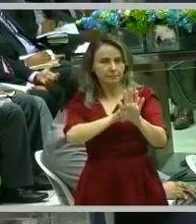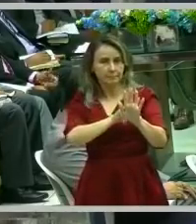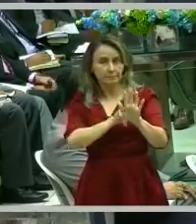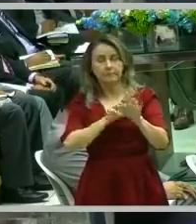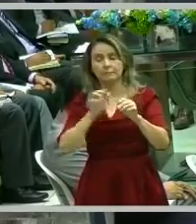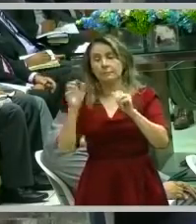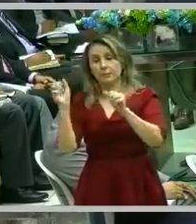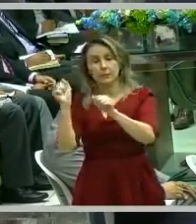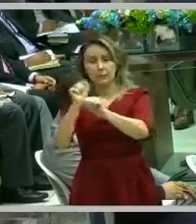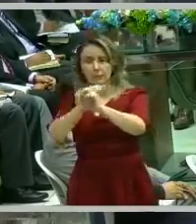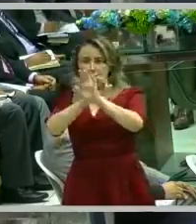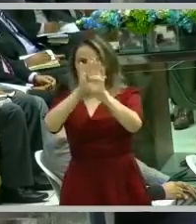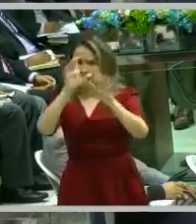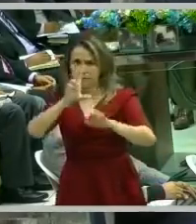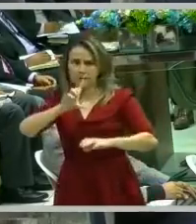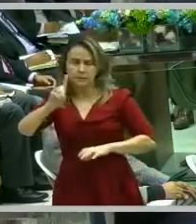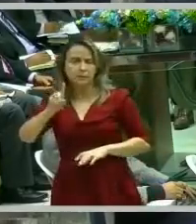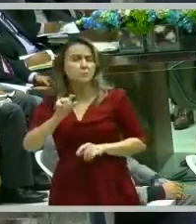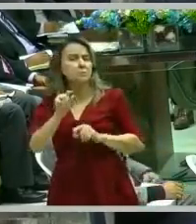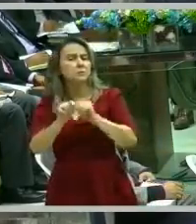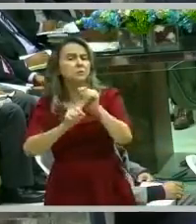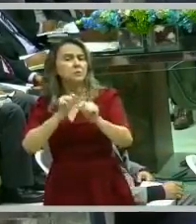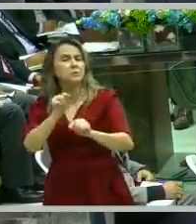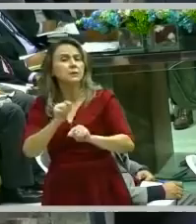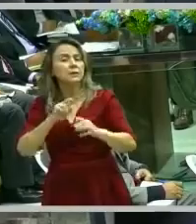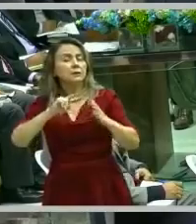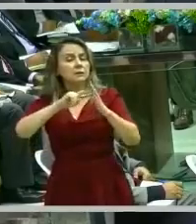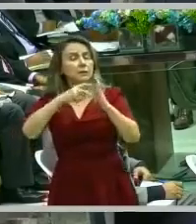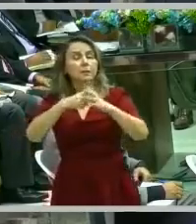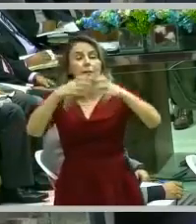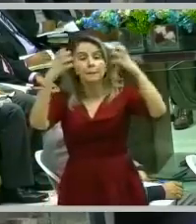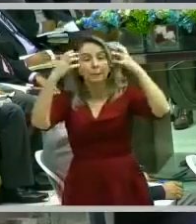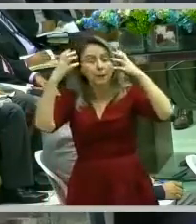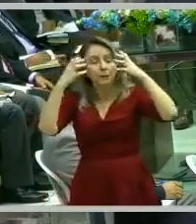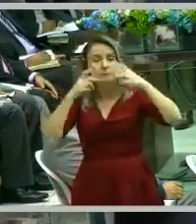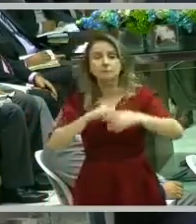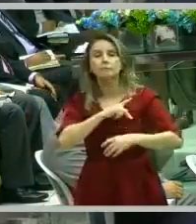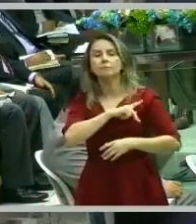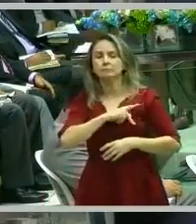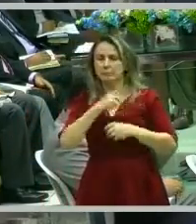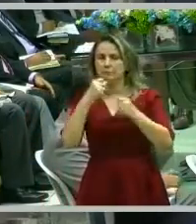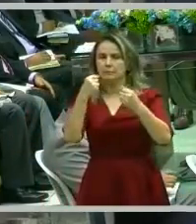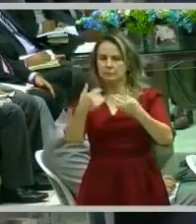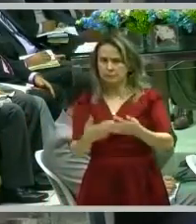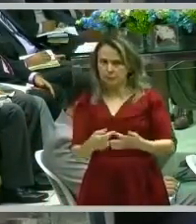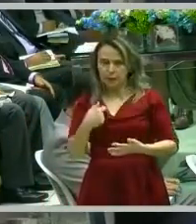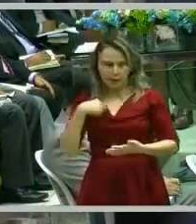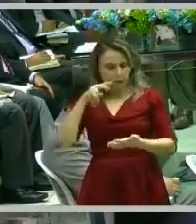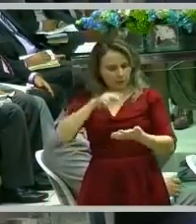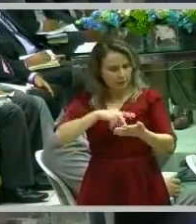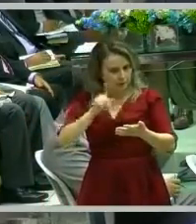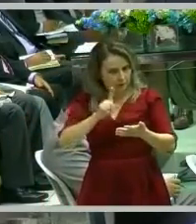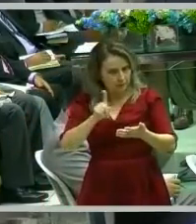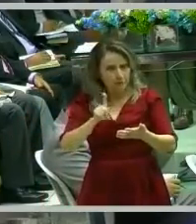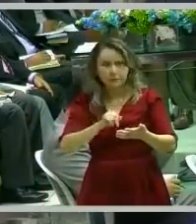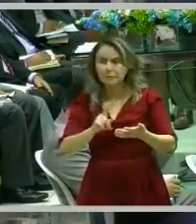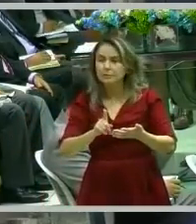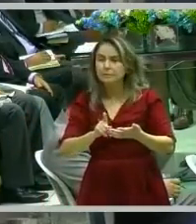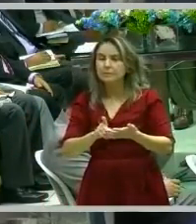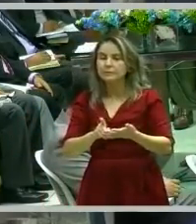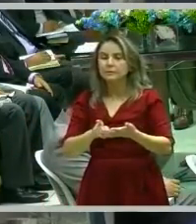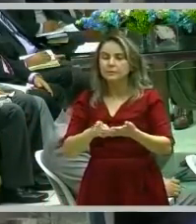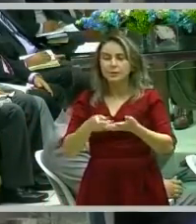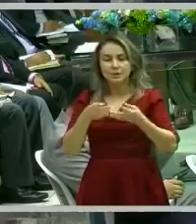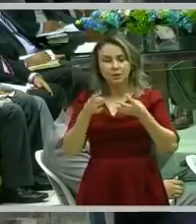Glória a Deus, mas é a mesma coisa. O que é que representa aquele banho? Paulo explica na carta a Tito, eu não vou ler, mas lá em Tito 3 e 5